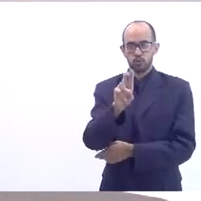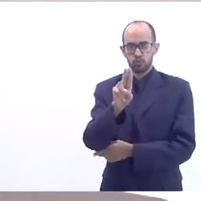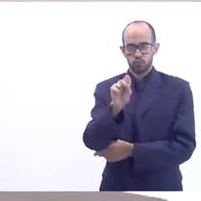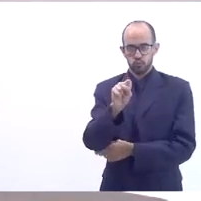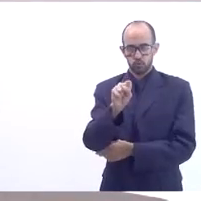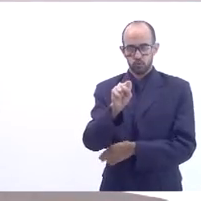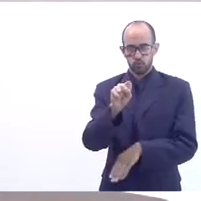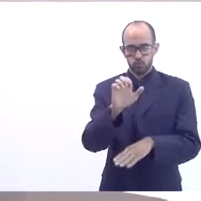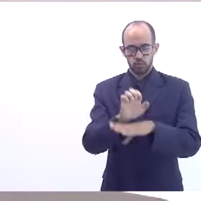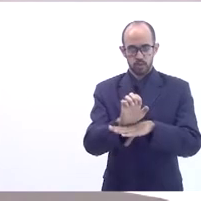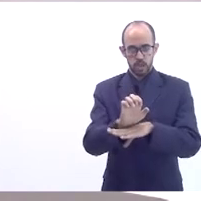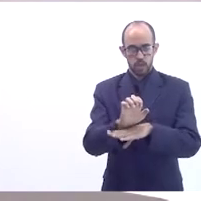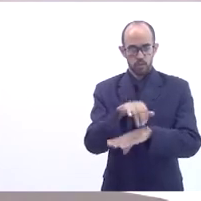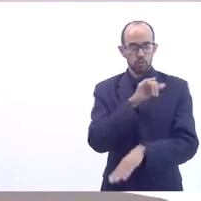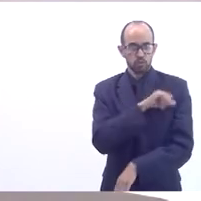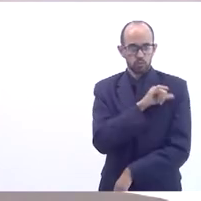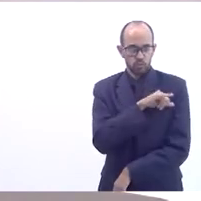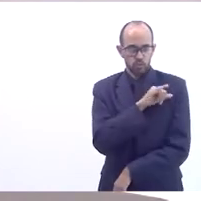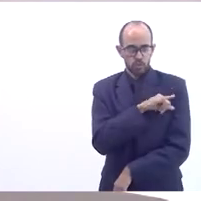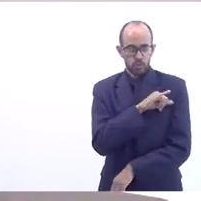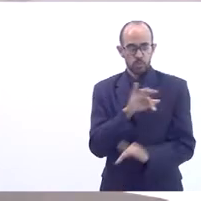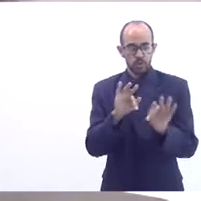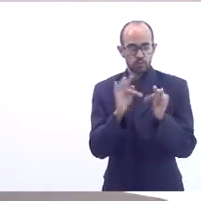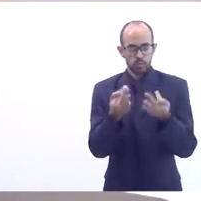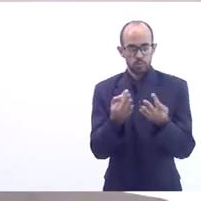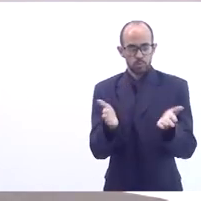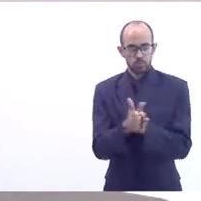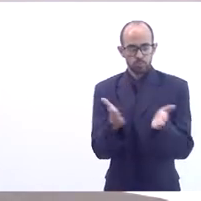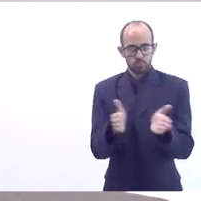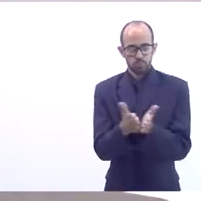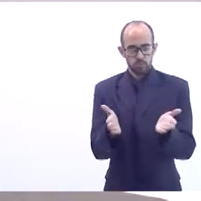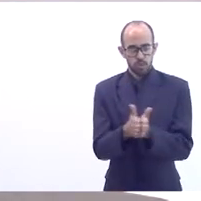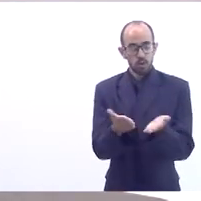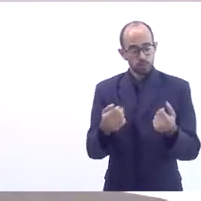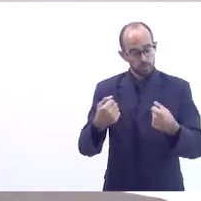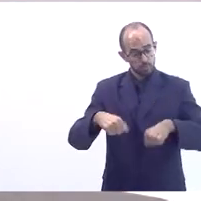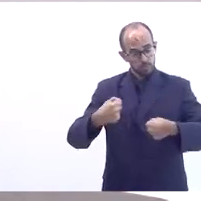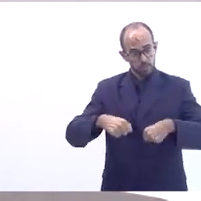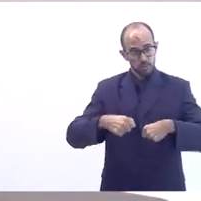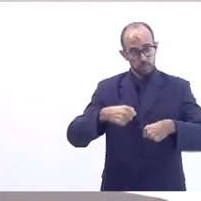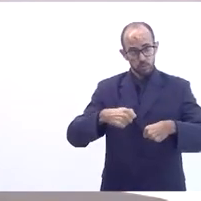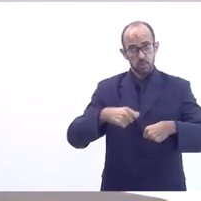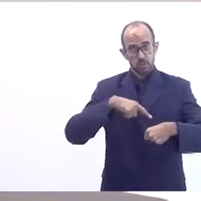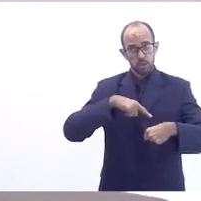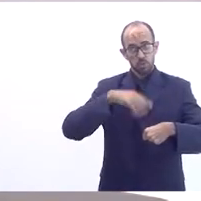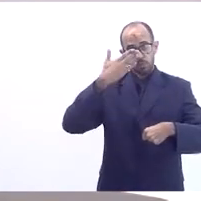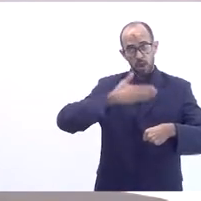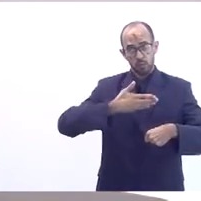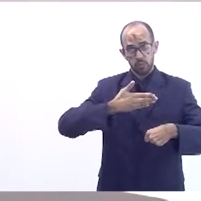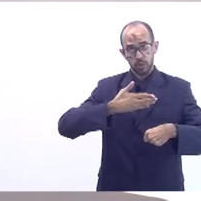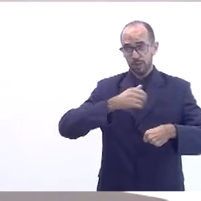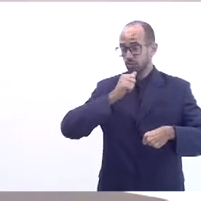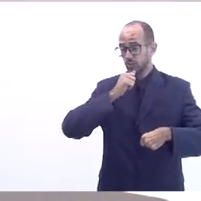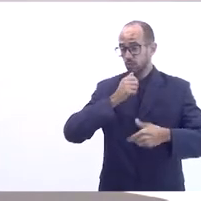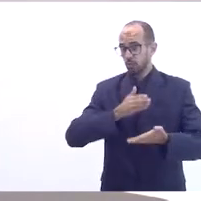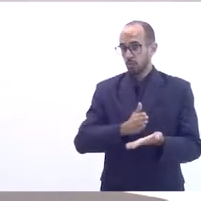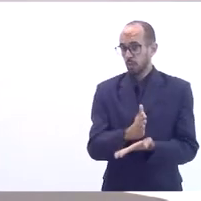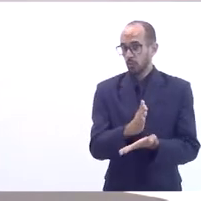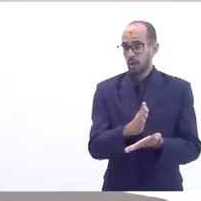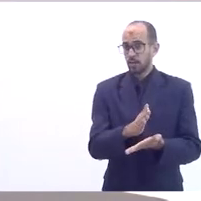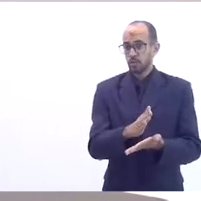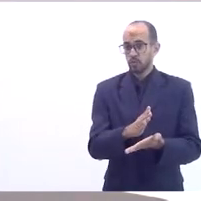estadual para as famílias carentes e que comprovadamente precisão e se não foi aprovado ainda